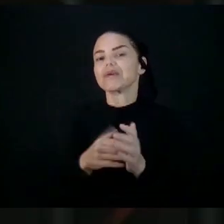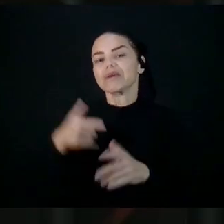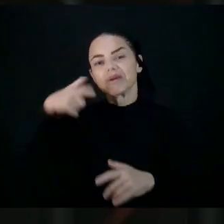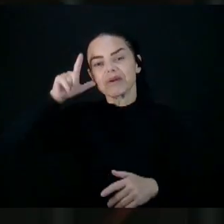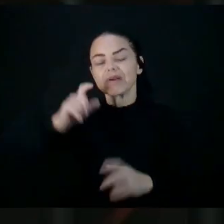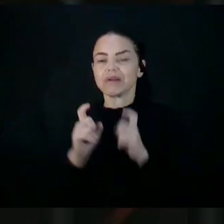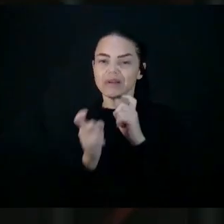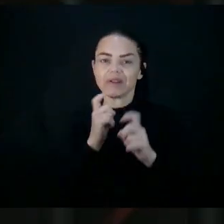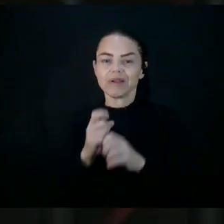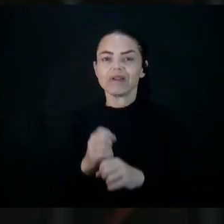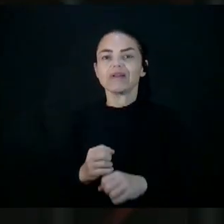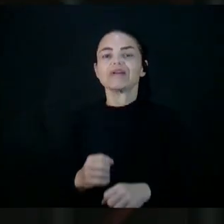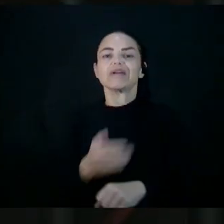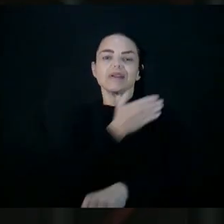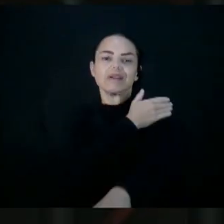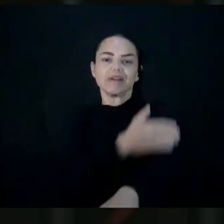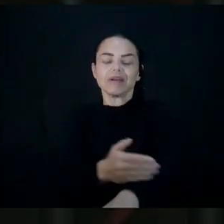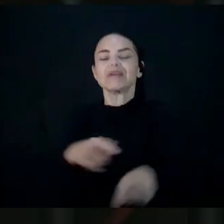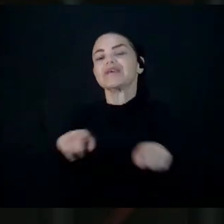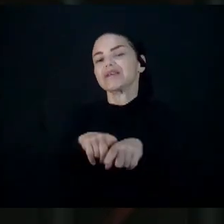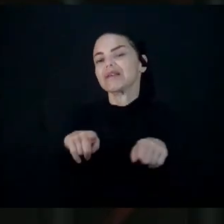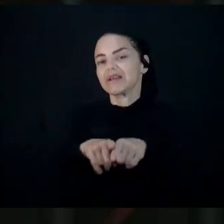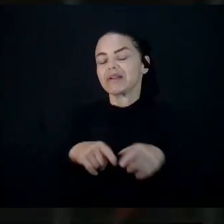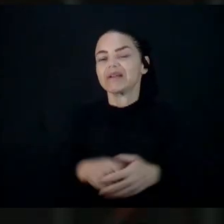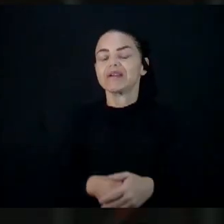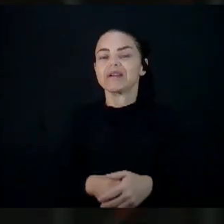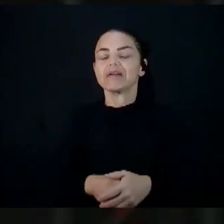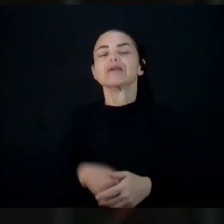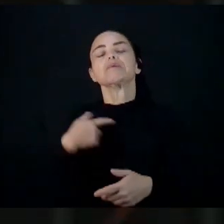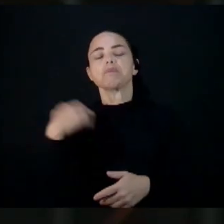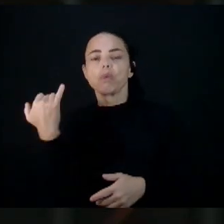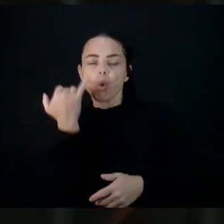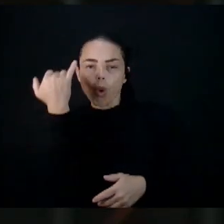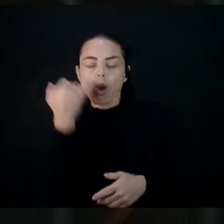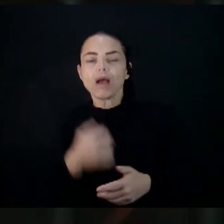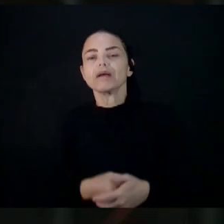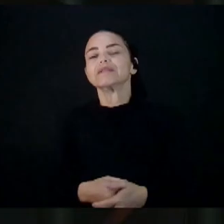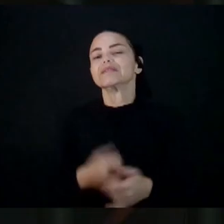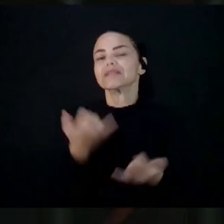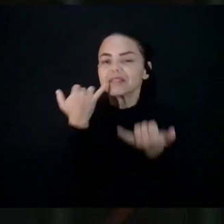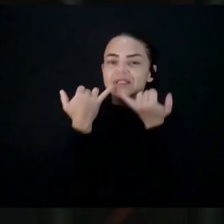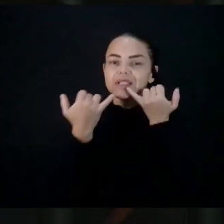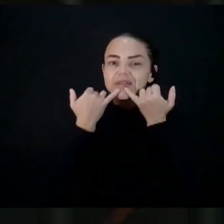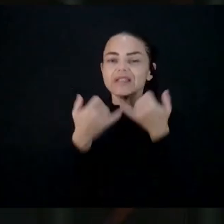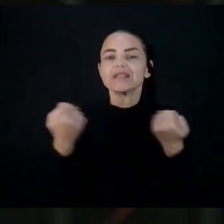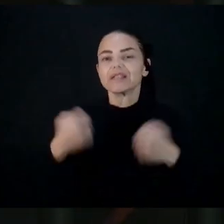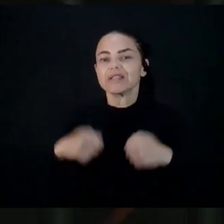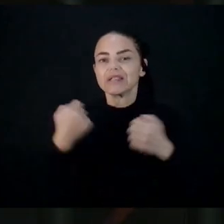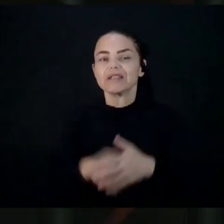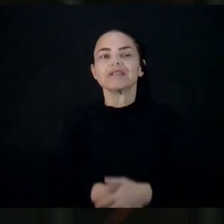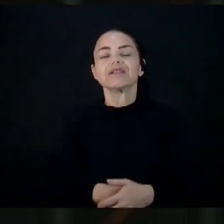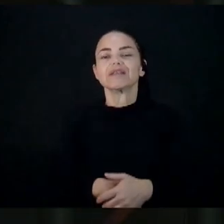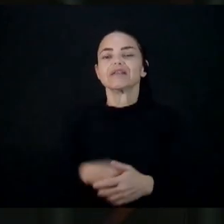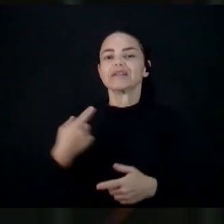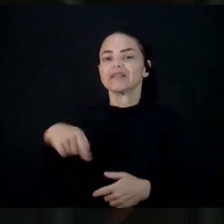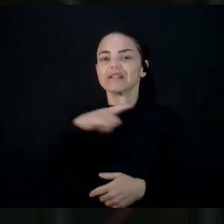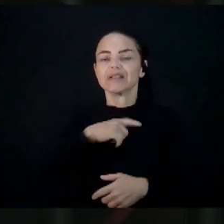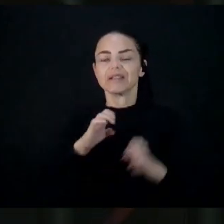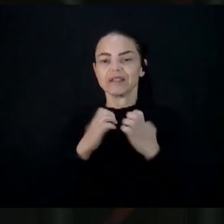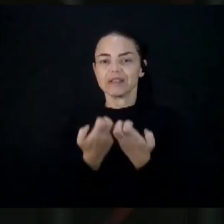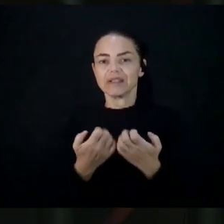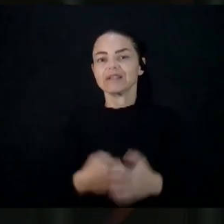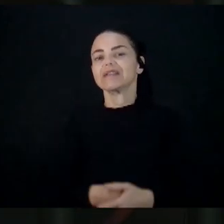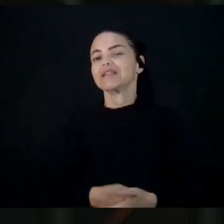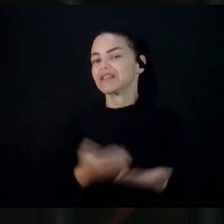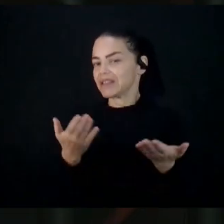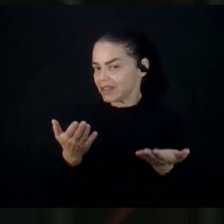reunião ordinária e também matérias relevantes aí com informações precisas de toda a nossa equipe, especialmente para você